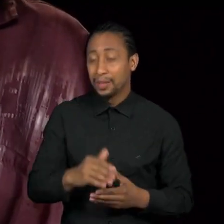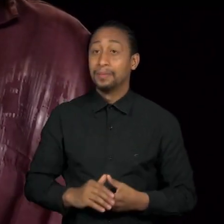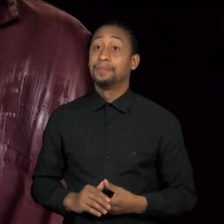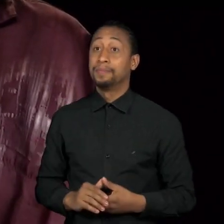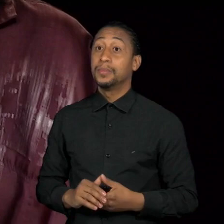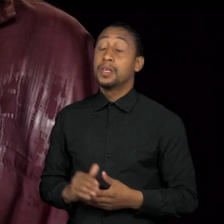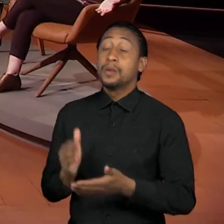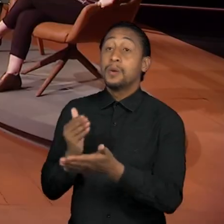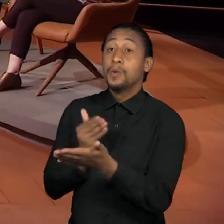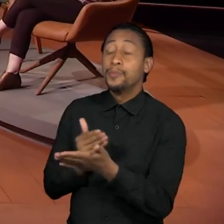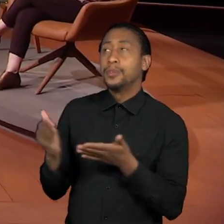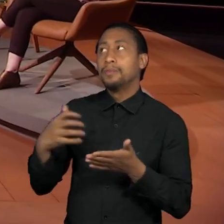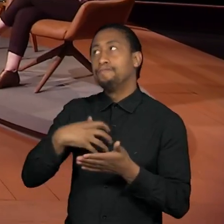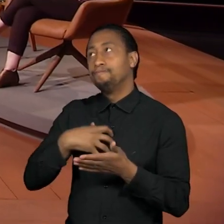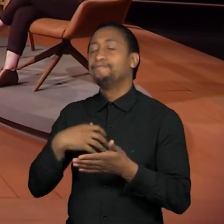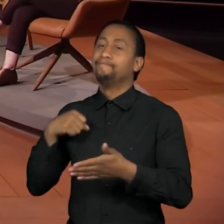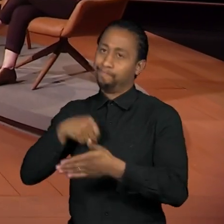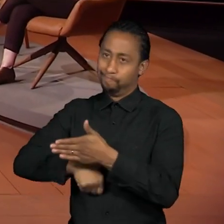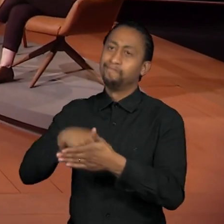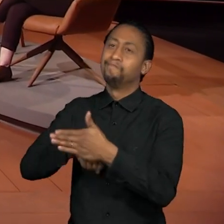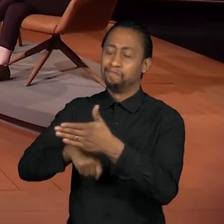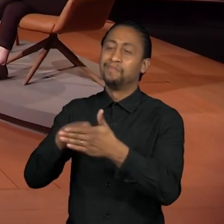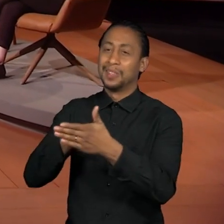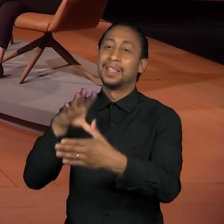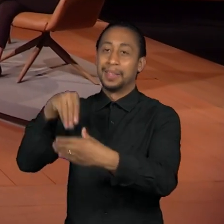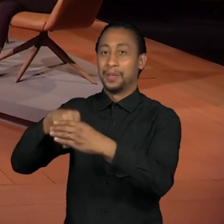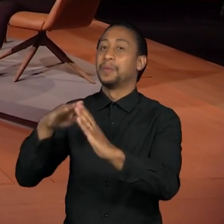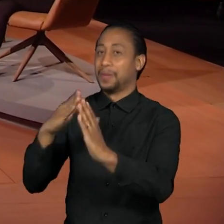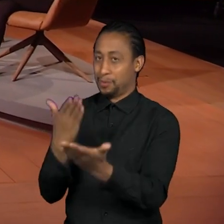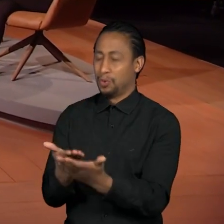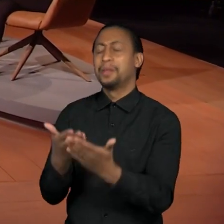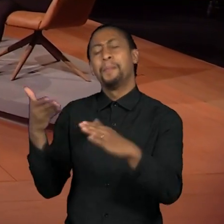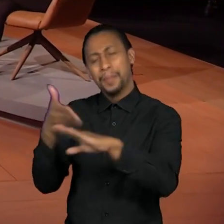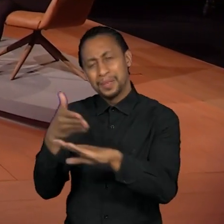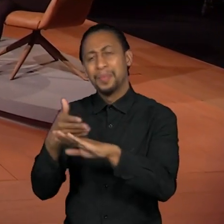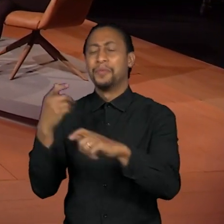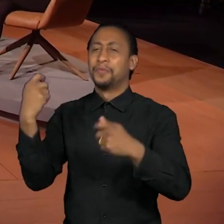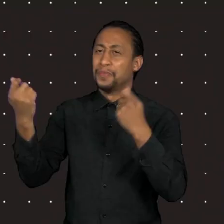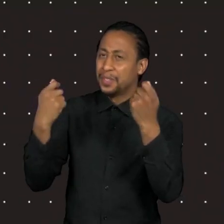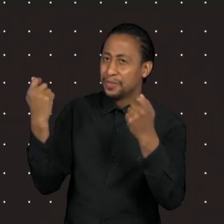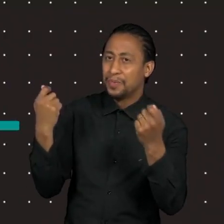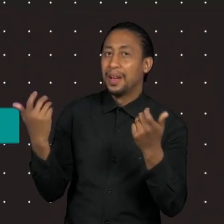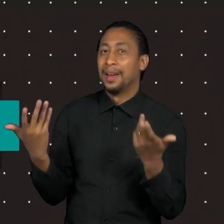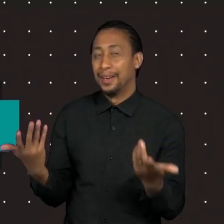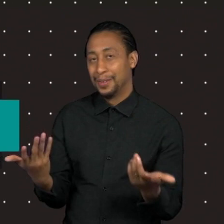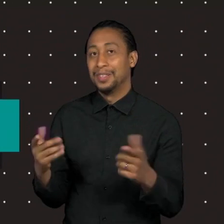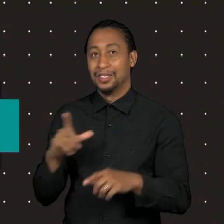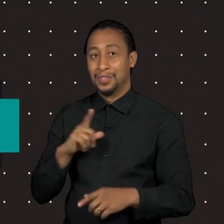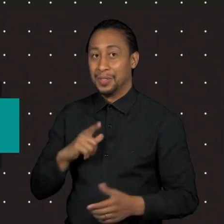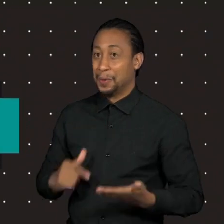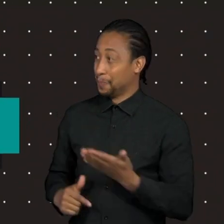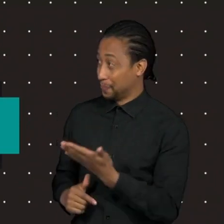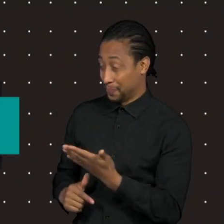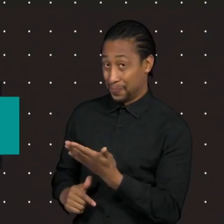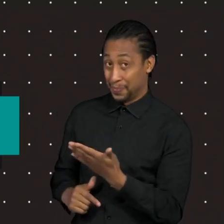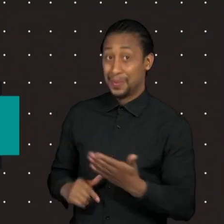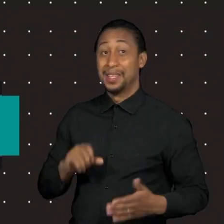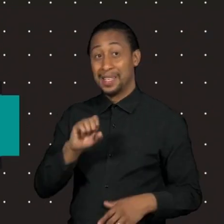militância política. É claro que eu participava dos festivais, né, tinha o Serginho Grossman